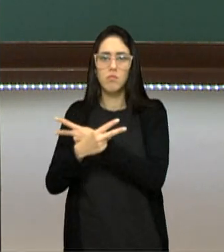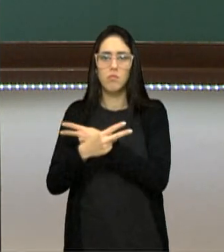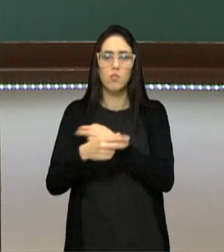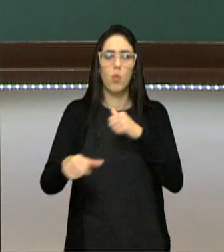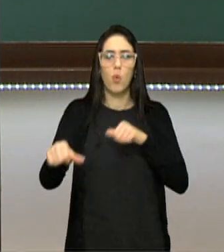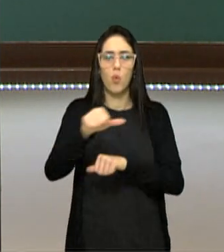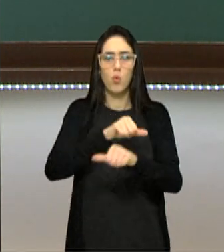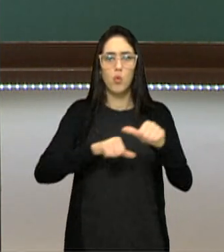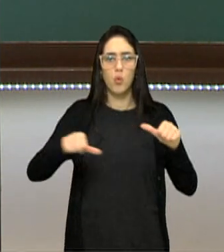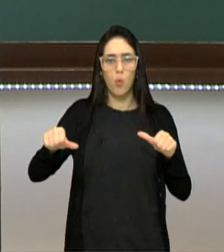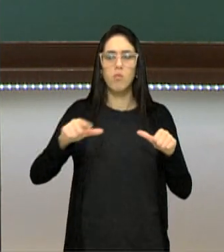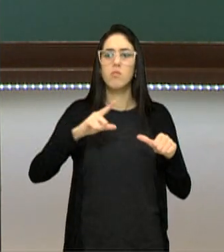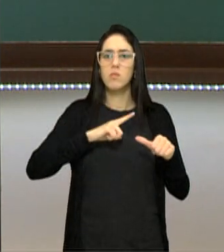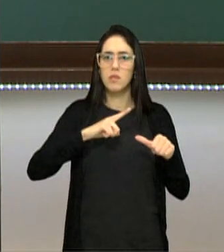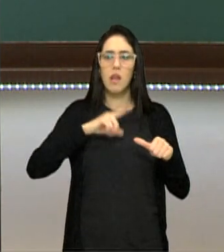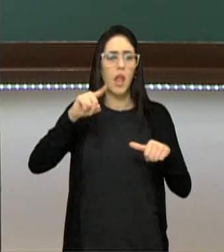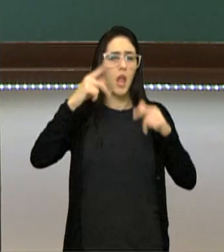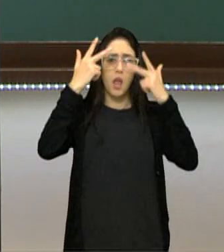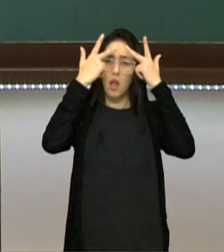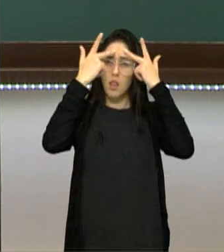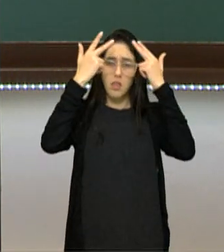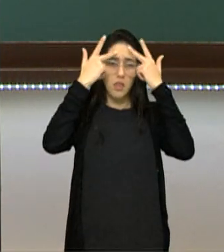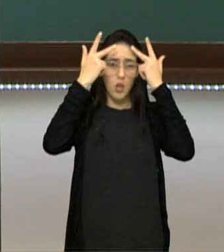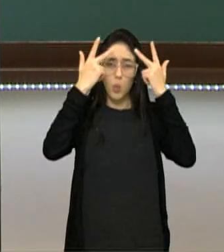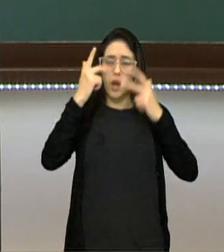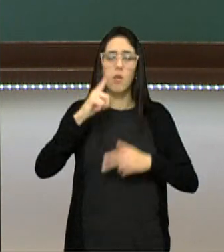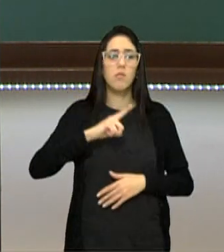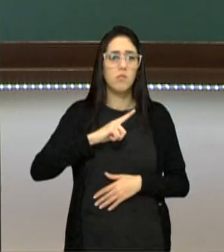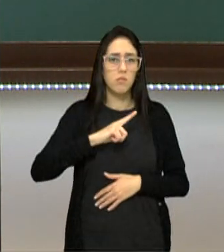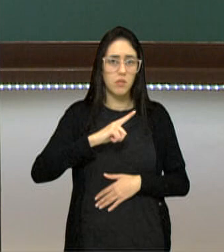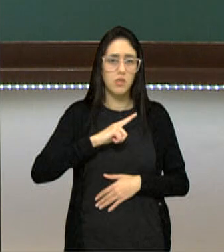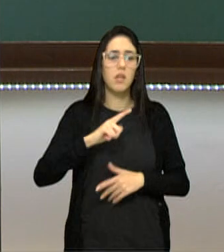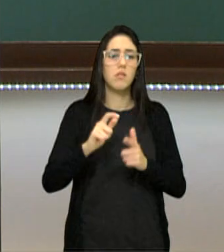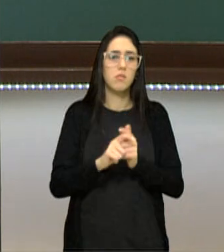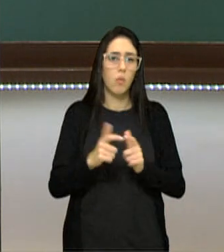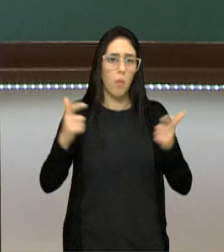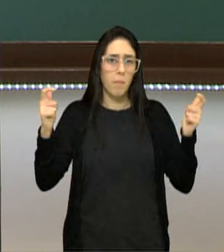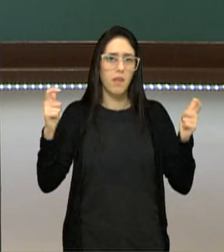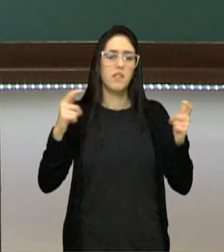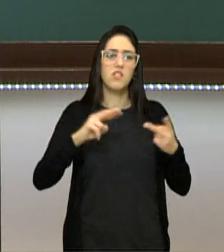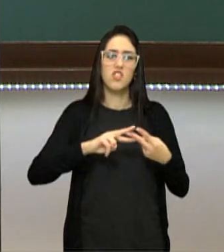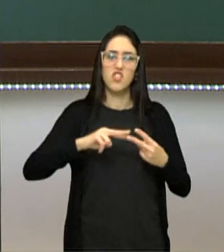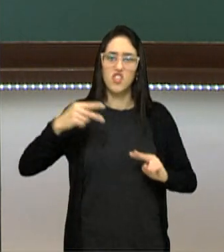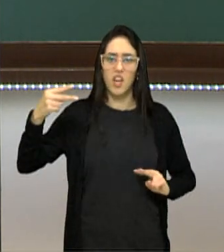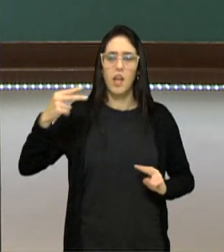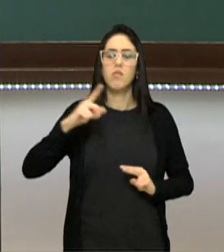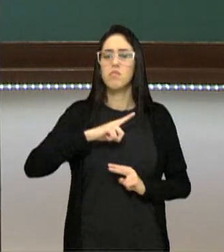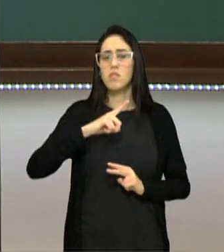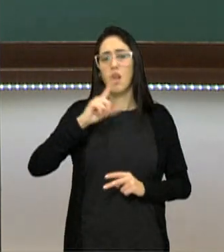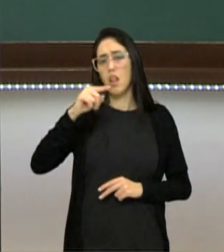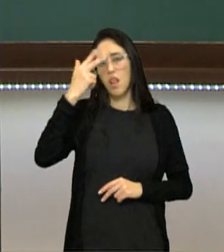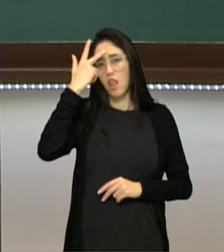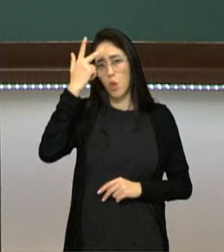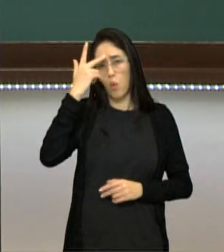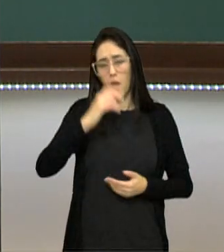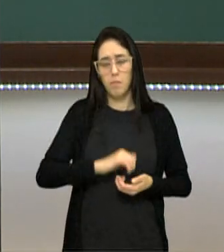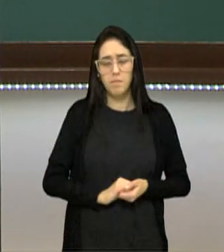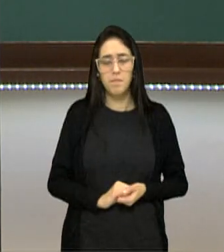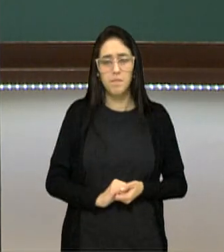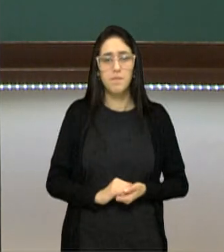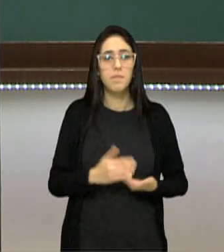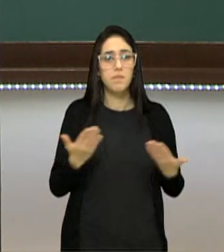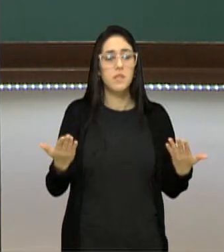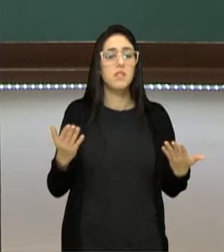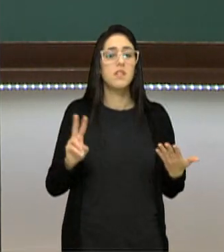de crossing over. Isso é natural, aumenta simplesmente a variabilidade genética, tá? Mas acontece de uma maneira natural. Mas a translocação